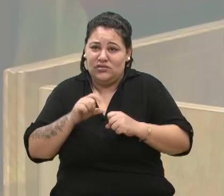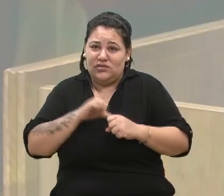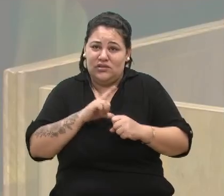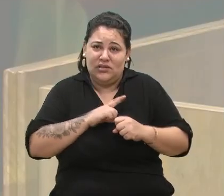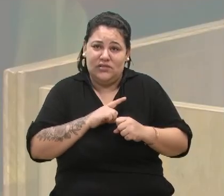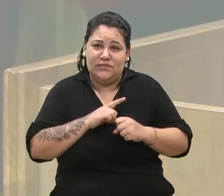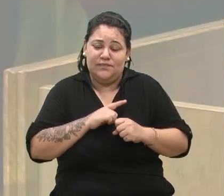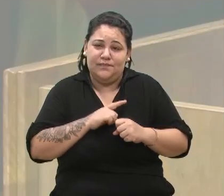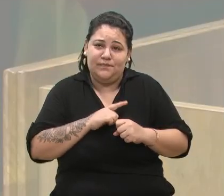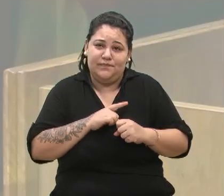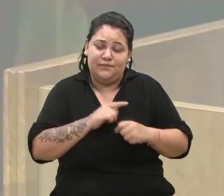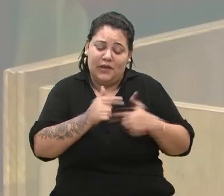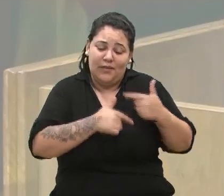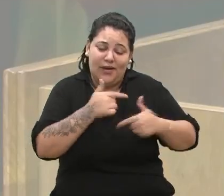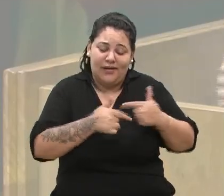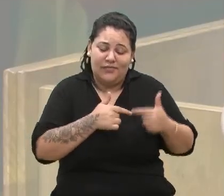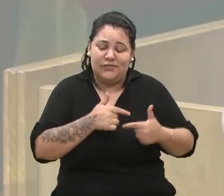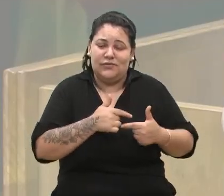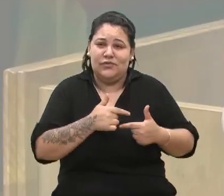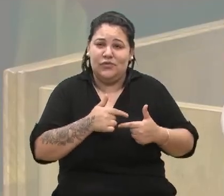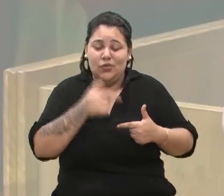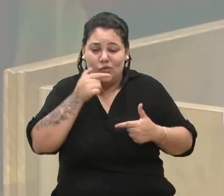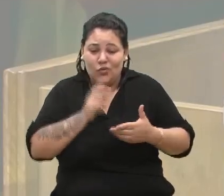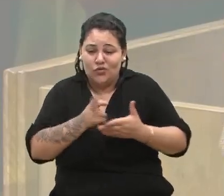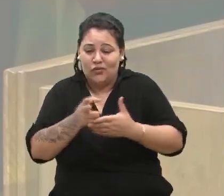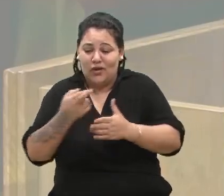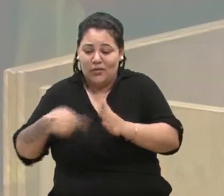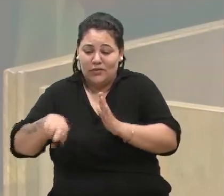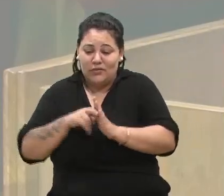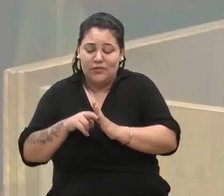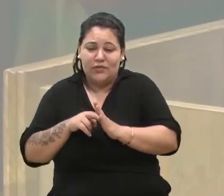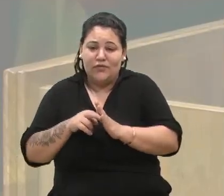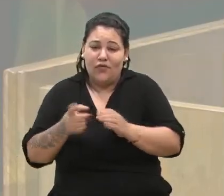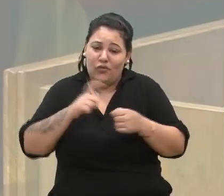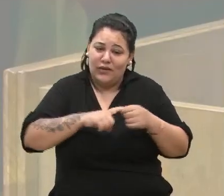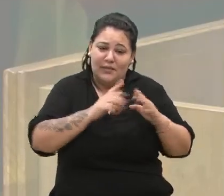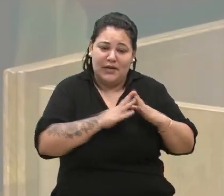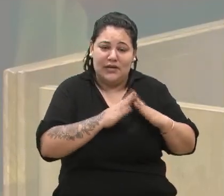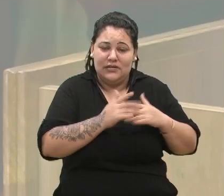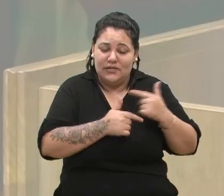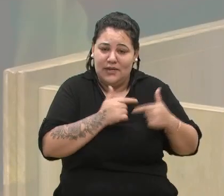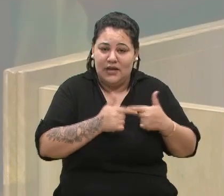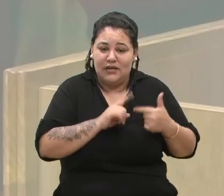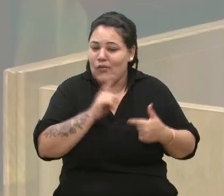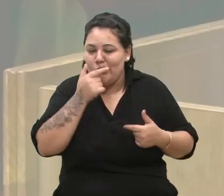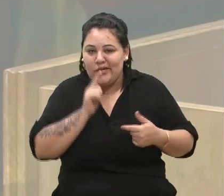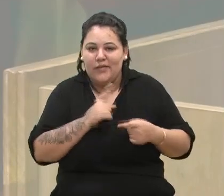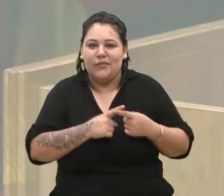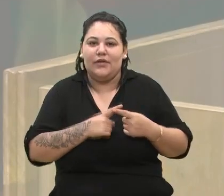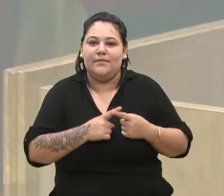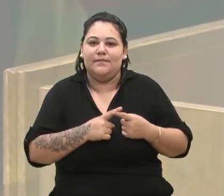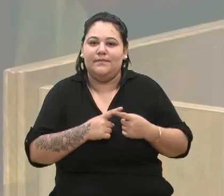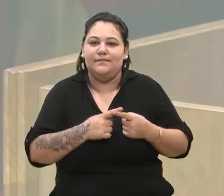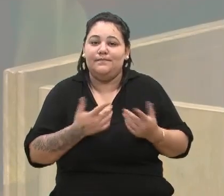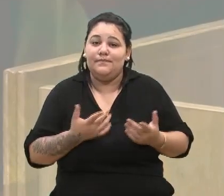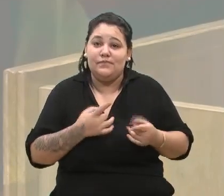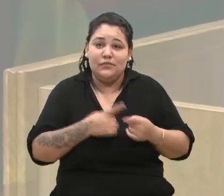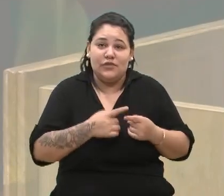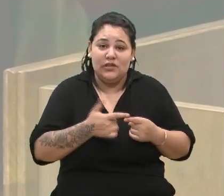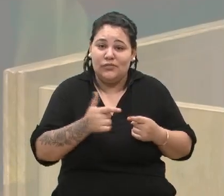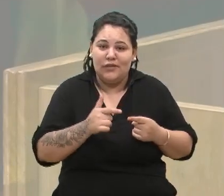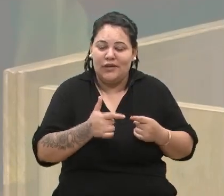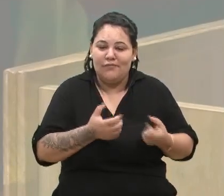de saúde e estar em recuperação para poder voltar para a sua labuta, não consegue. Por quê? Porque não tem impulso